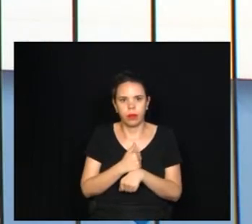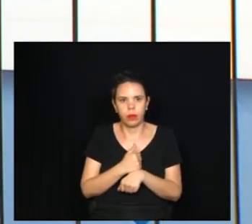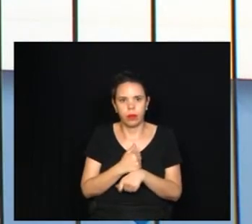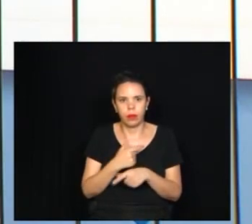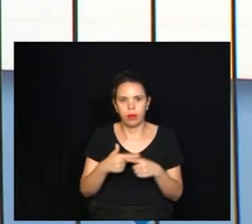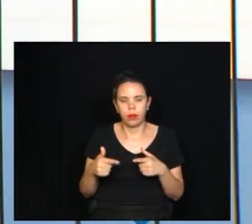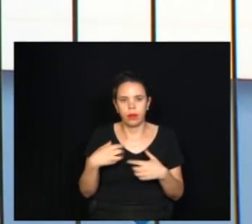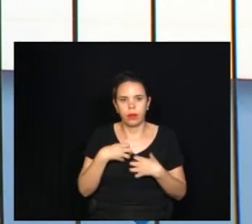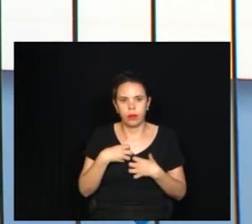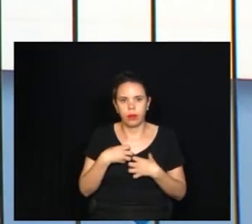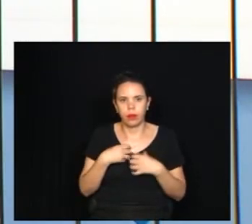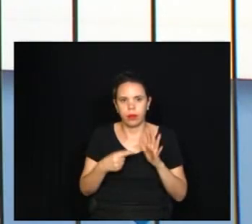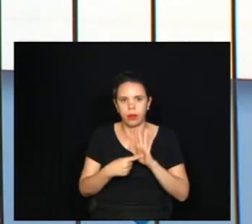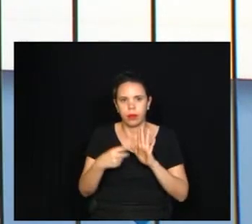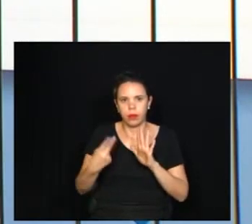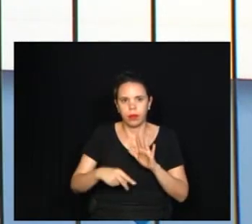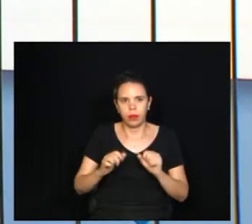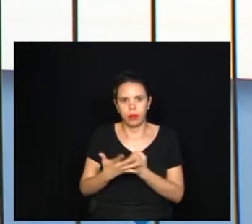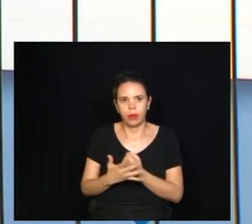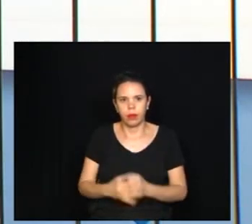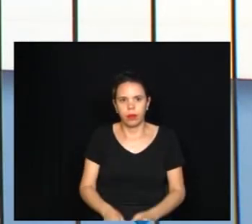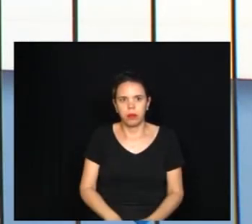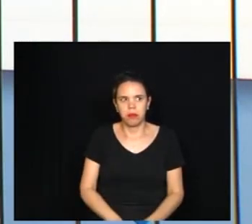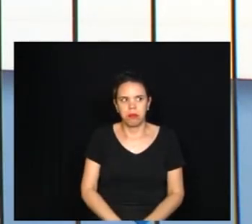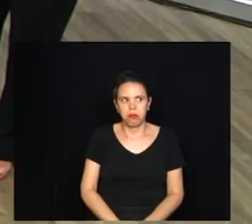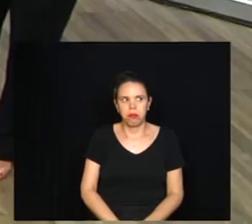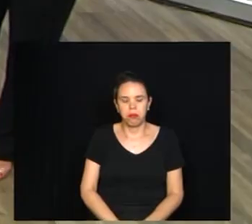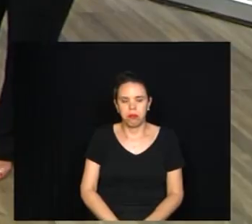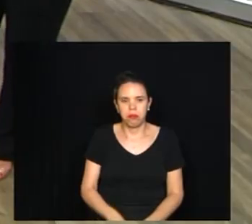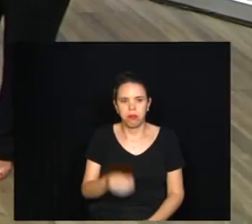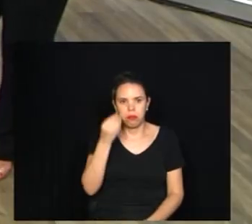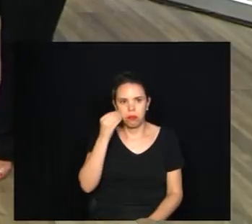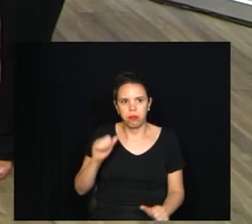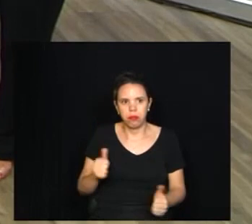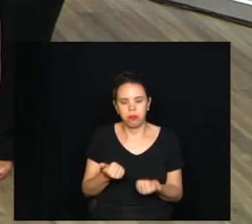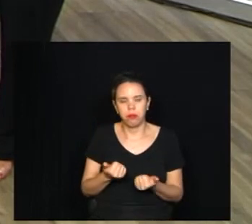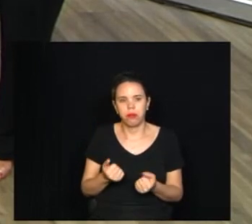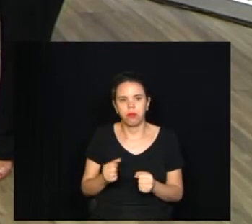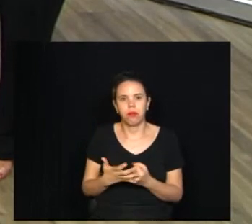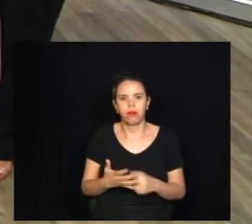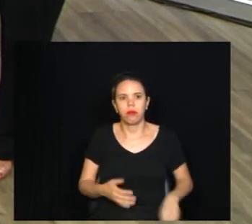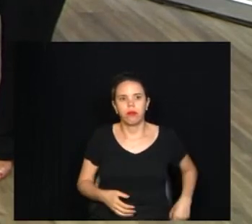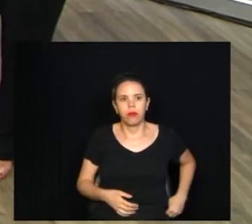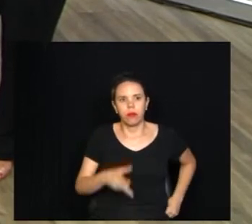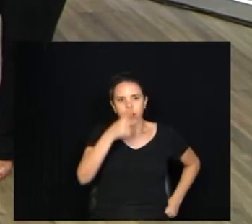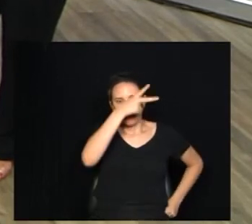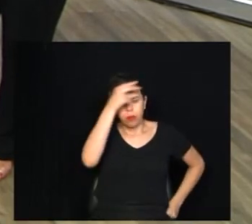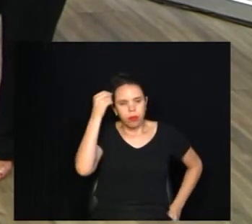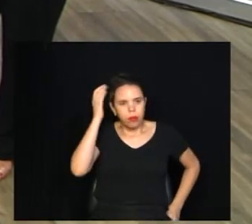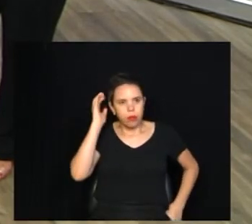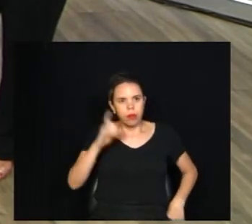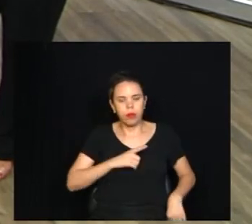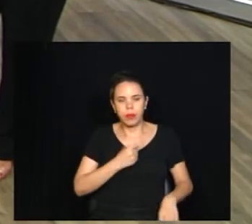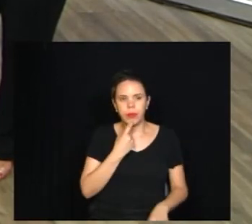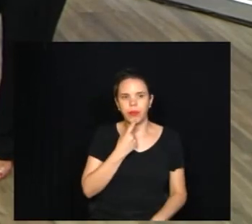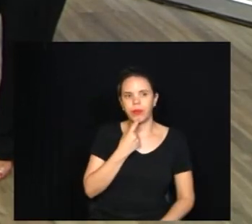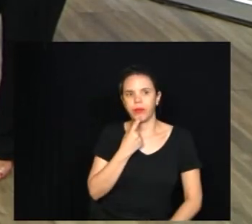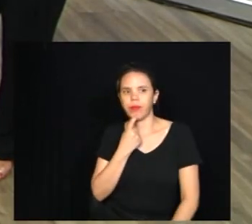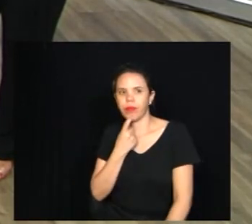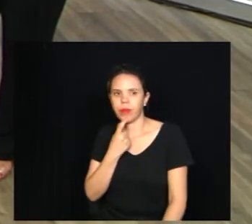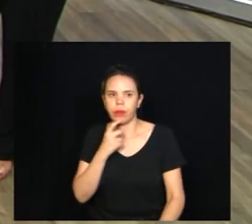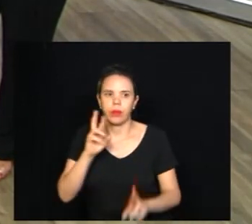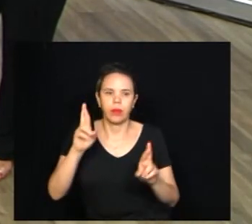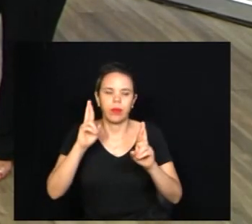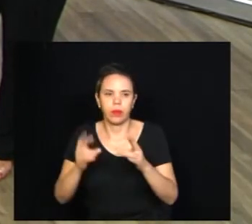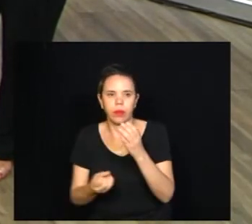primeiros sintomas apresentados da Covid-19. Então, testou positivo para a Covid-19 o prefeito da cidade de Campinas, e a gente torce